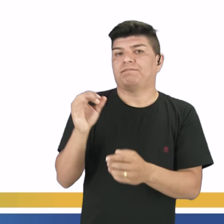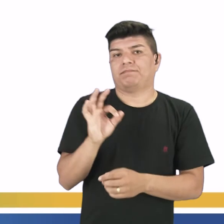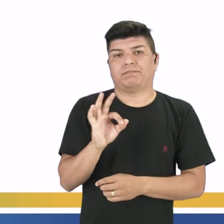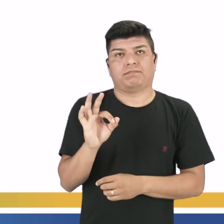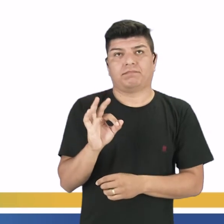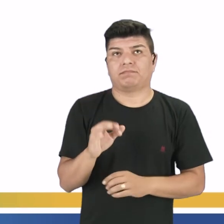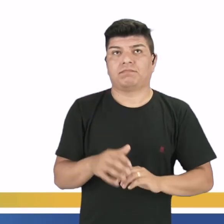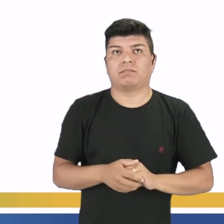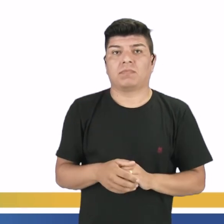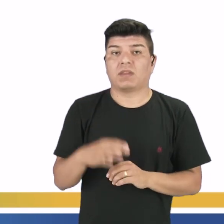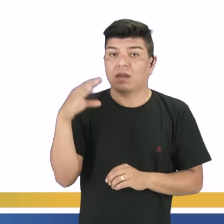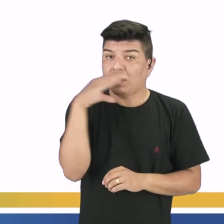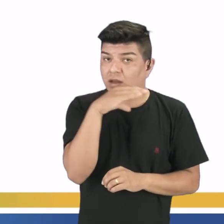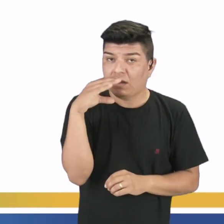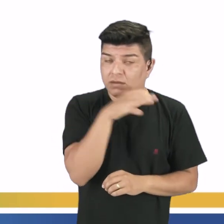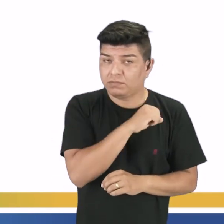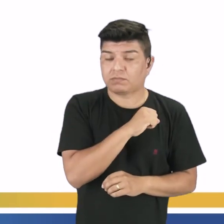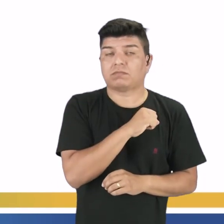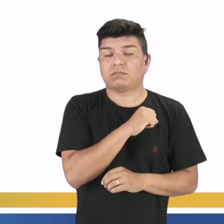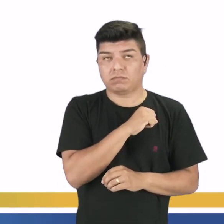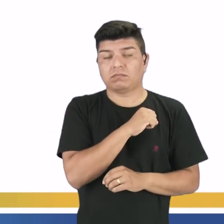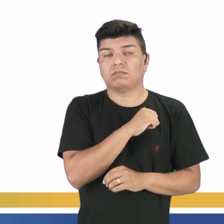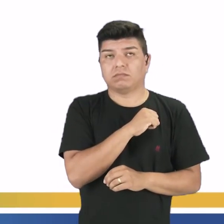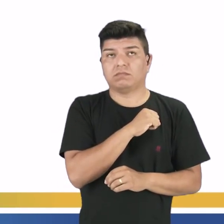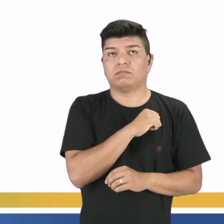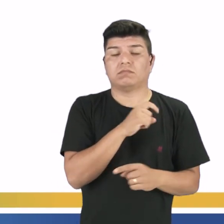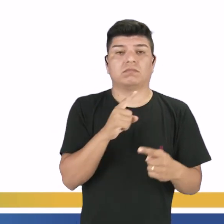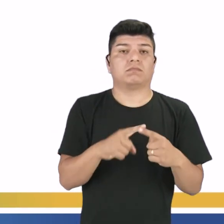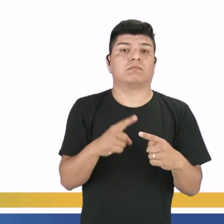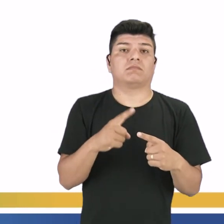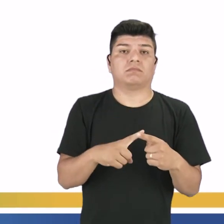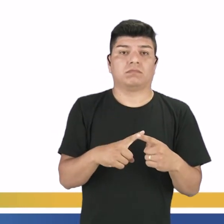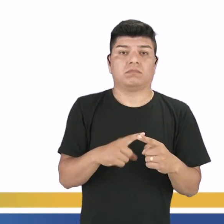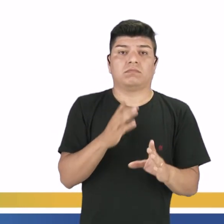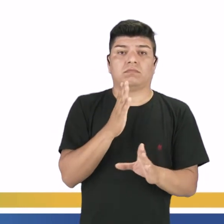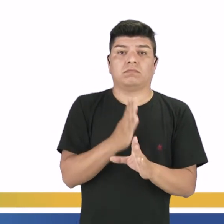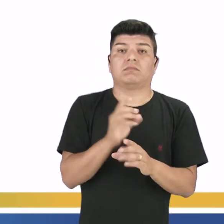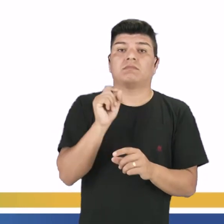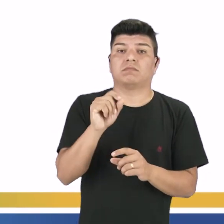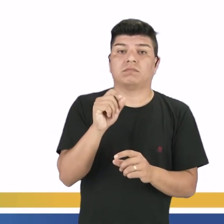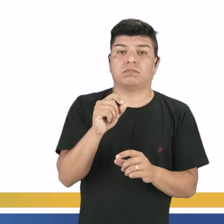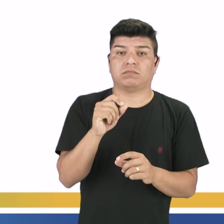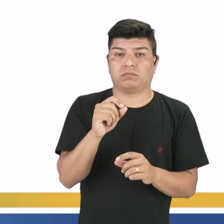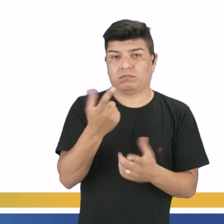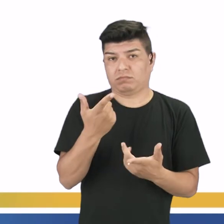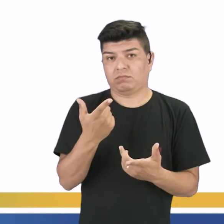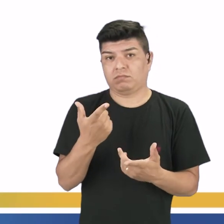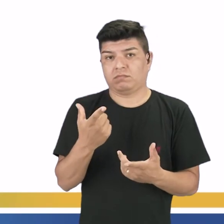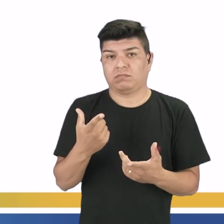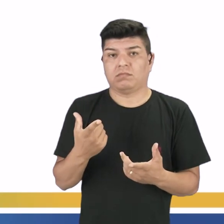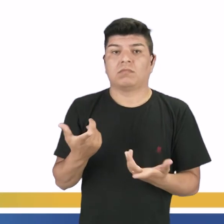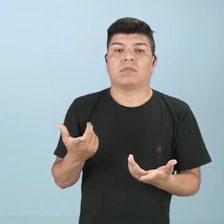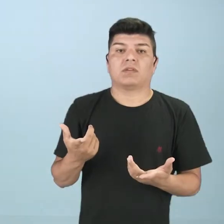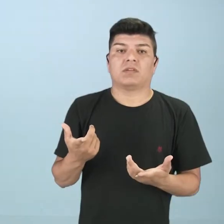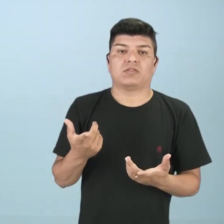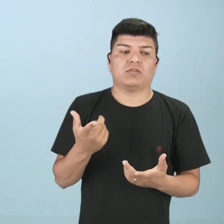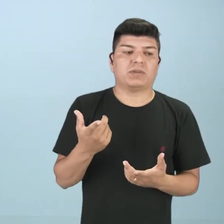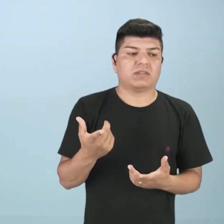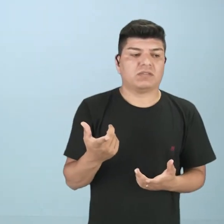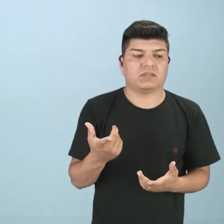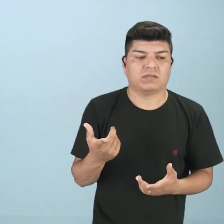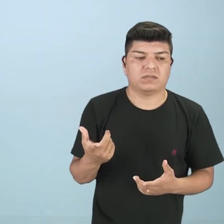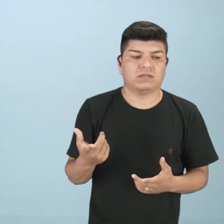tá, tão rapidamente, tá? Porque devido muito sombreamento, e vocês sabem, né, que a planta ela